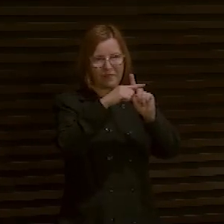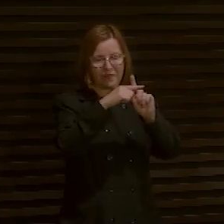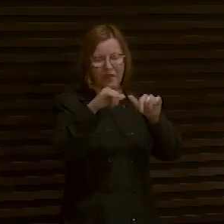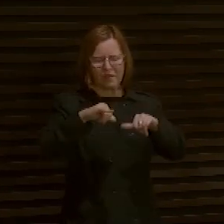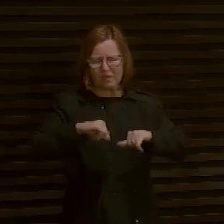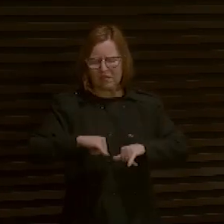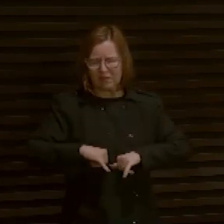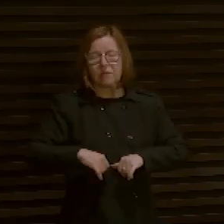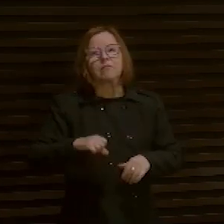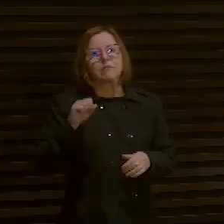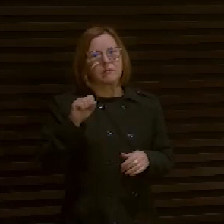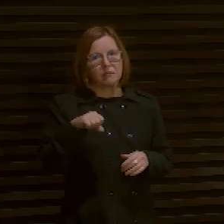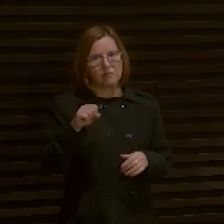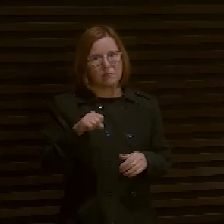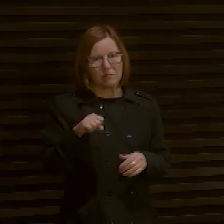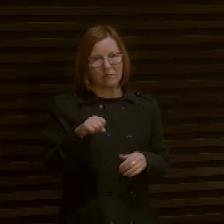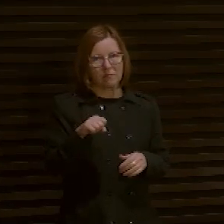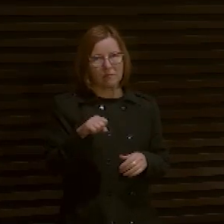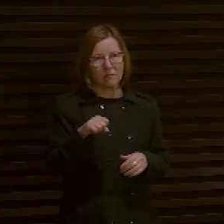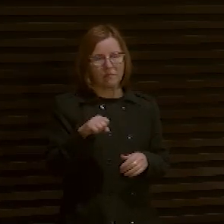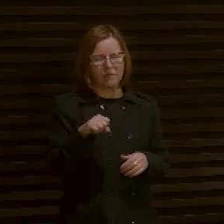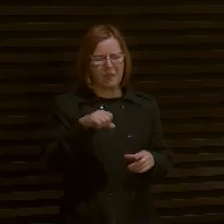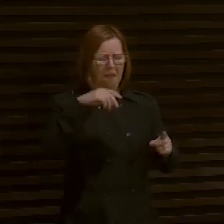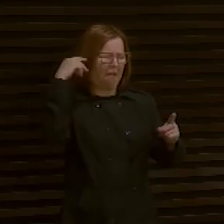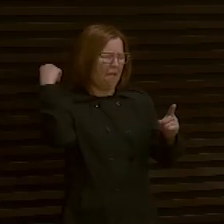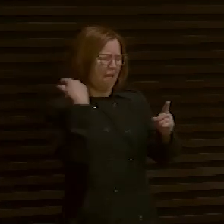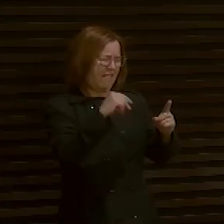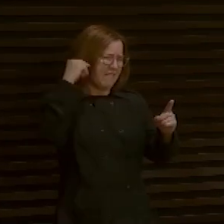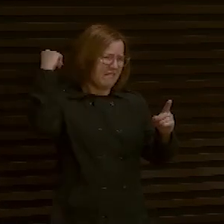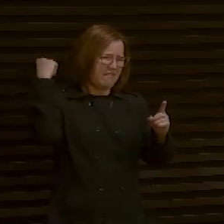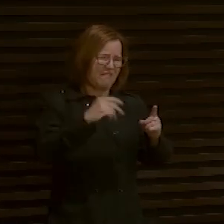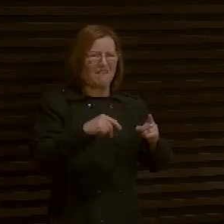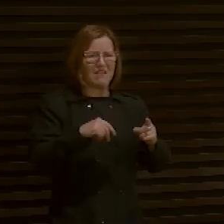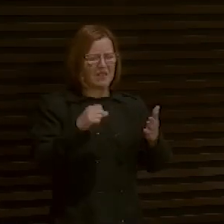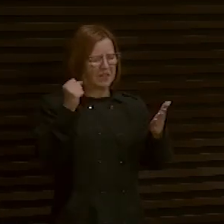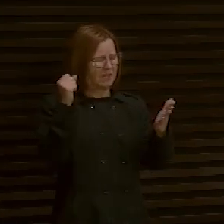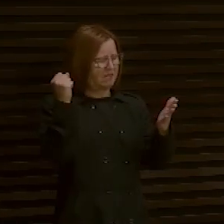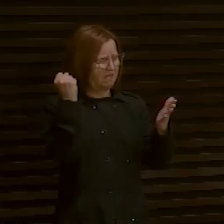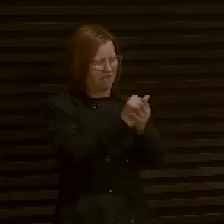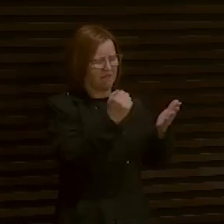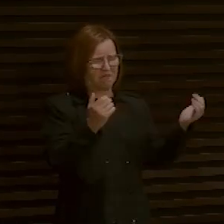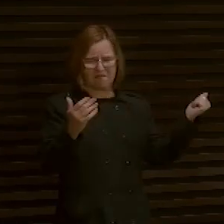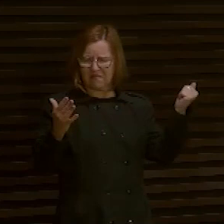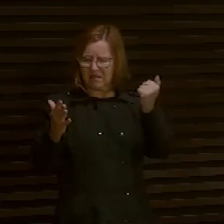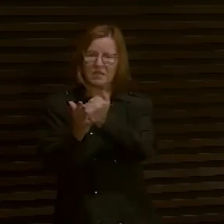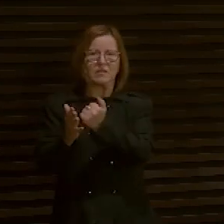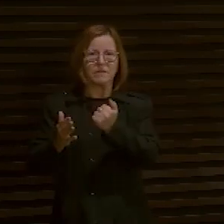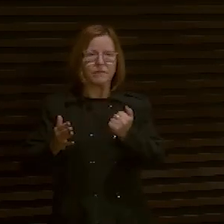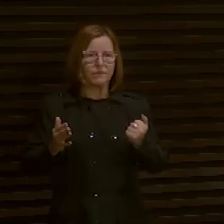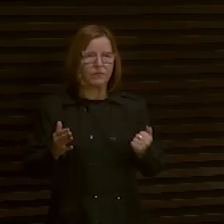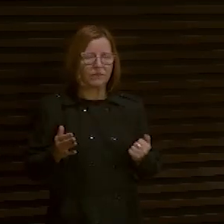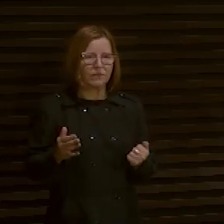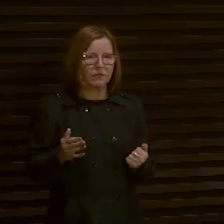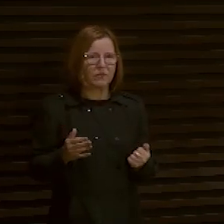Sofreu sim, dor física, chibatada, prego nas mãos. E muitas vezes eu vejo as pessoas dando